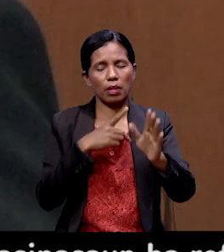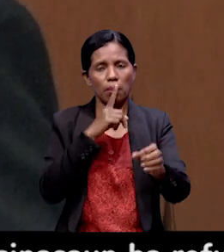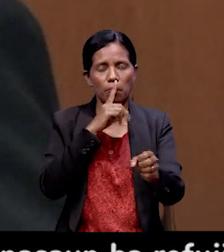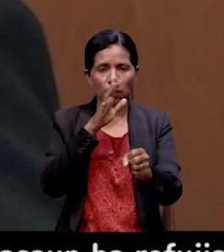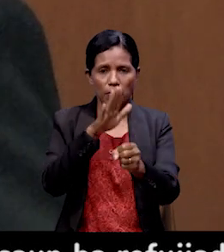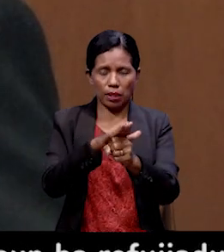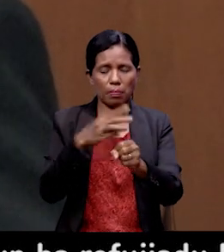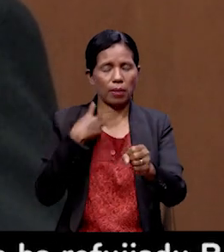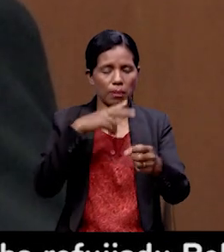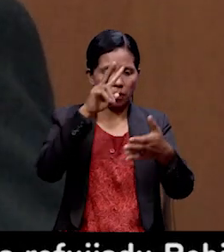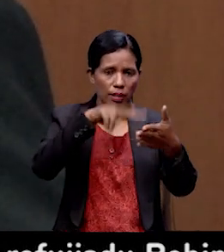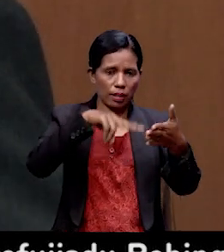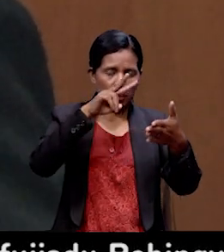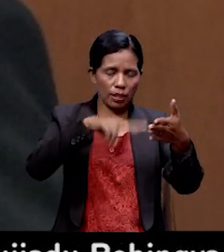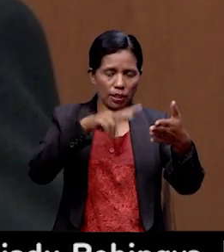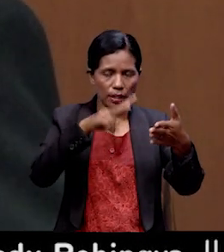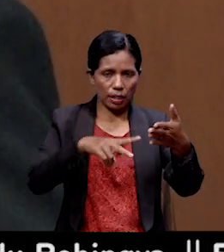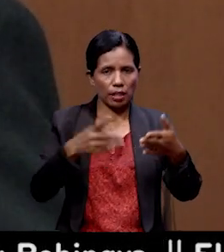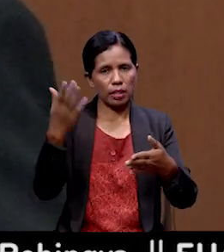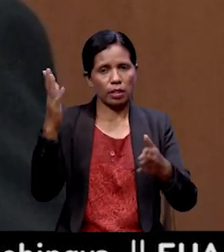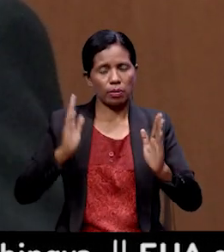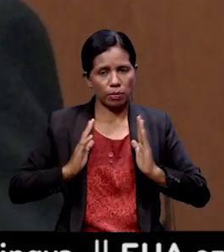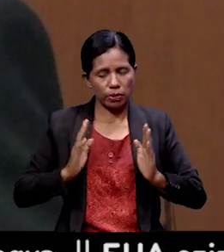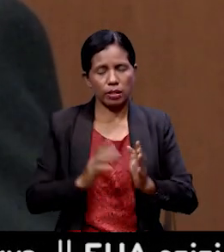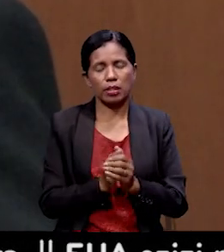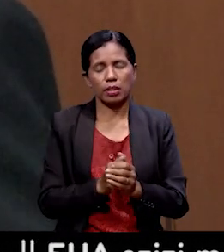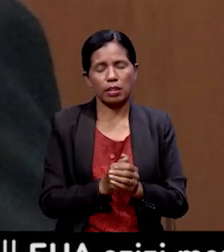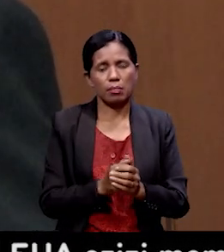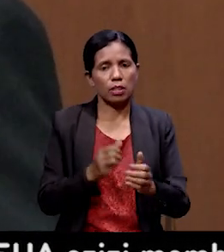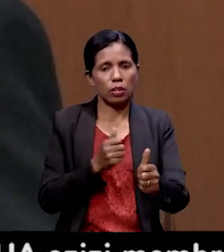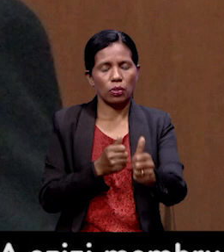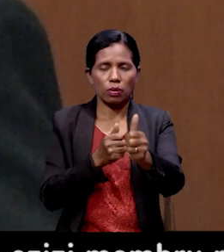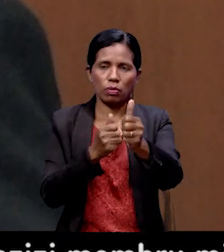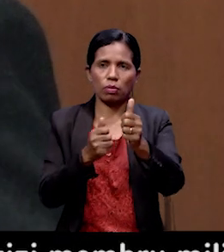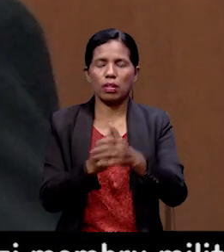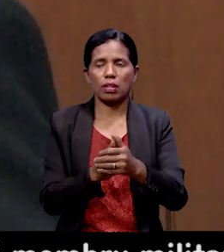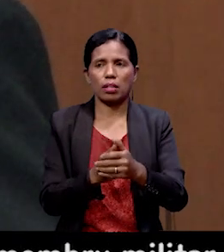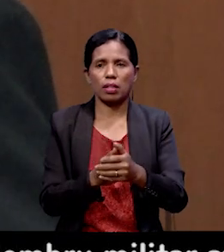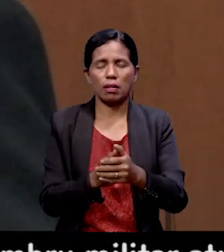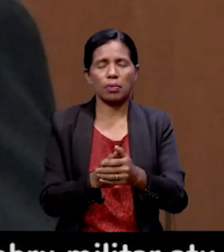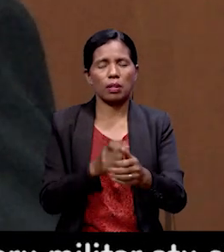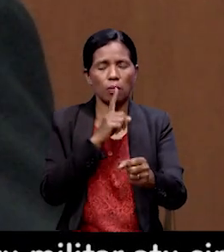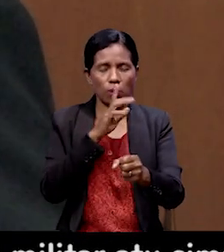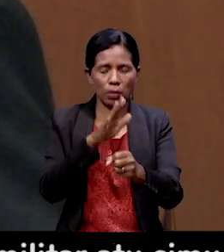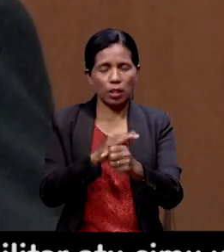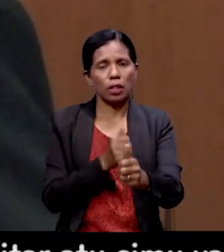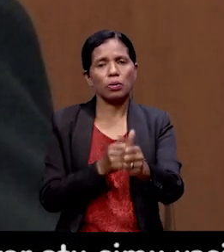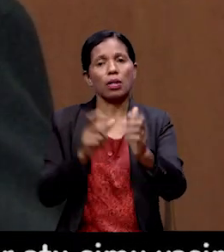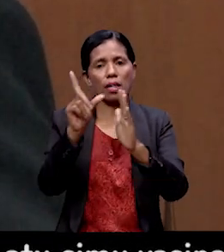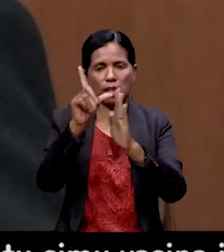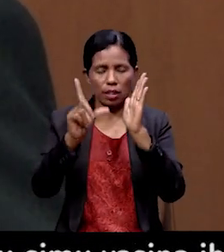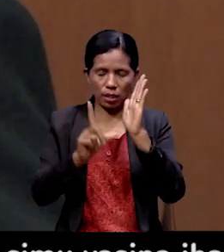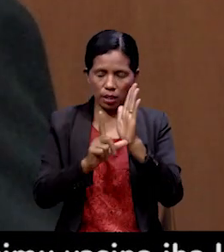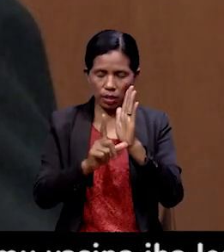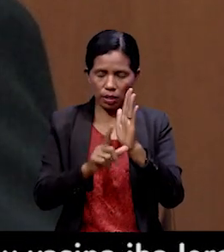a excelência não é oi, a minha sei cumprida não é, lá a tua lei, e se